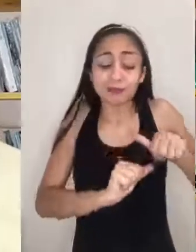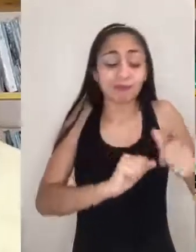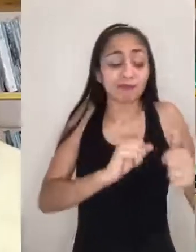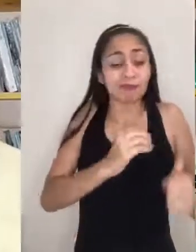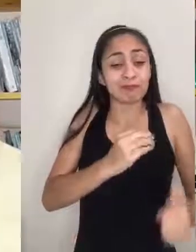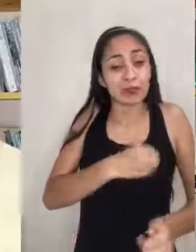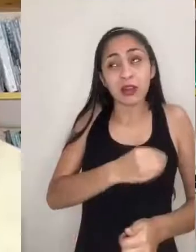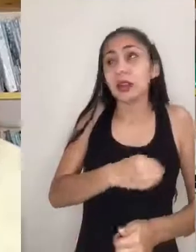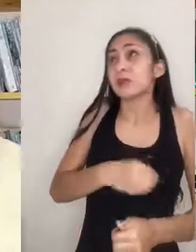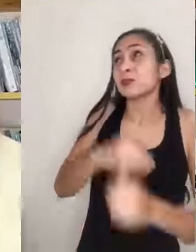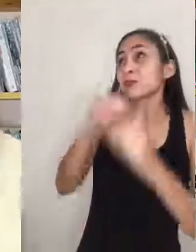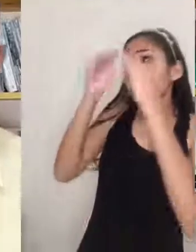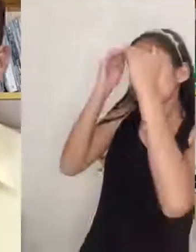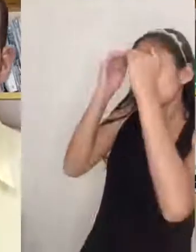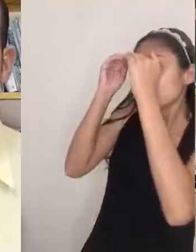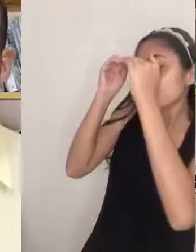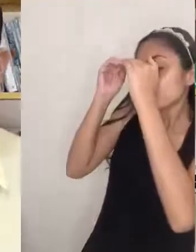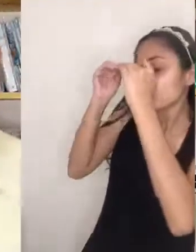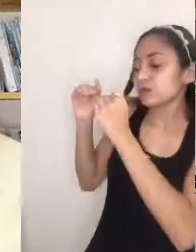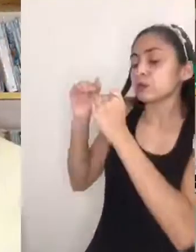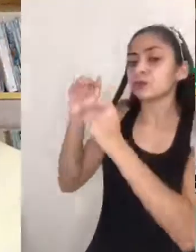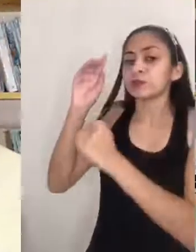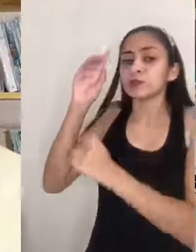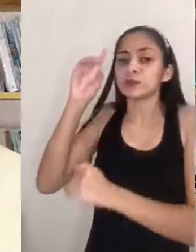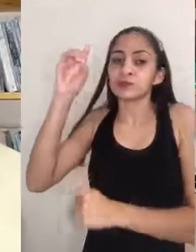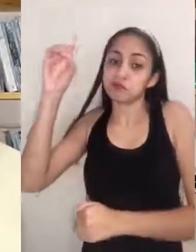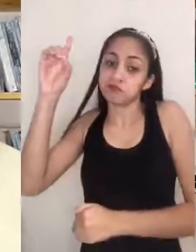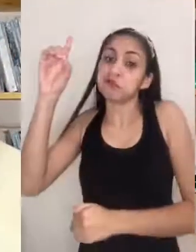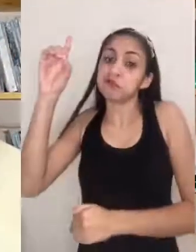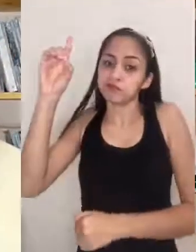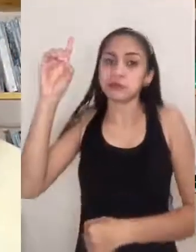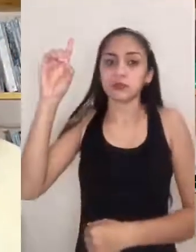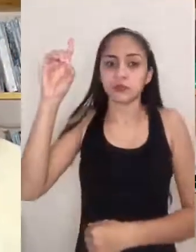na sua desobediência a Ele.